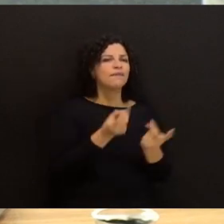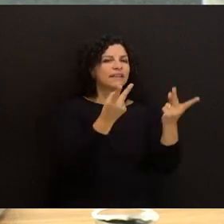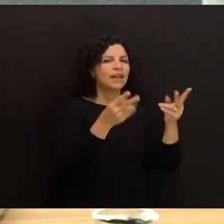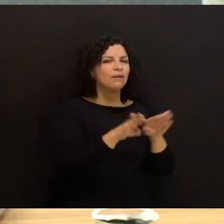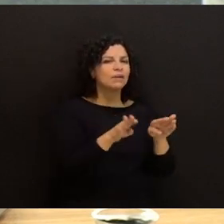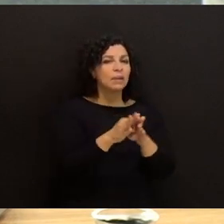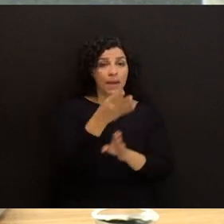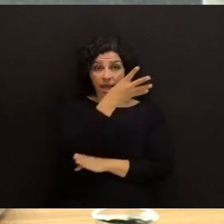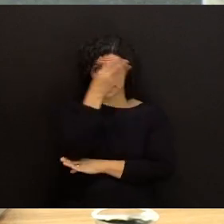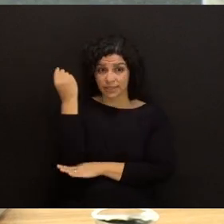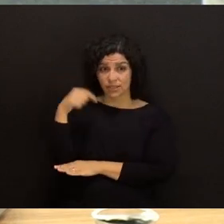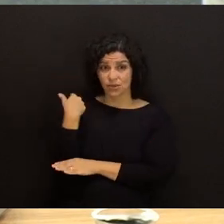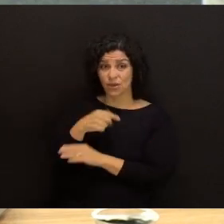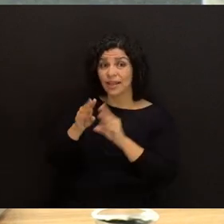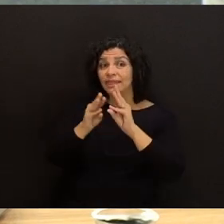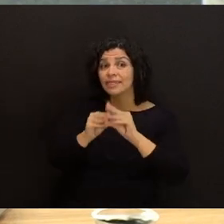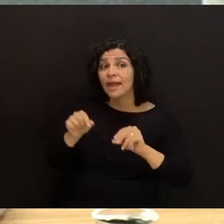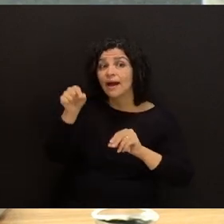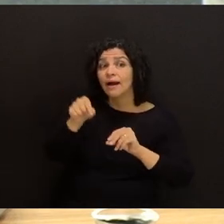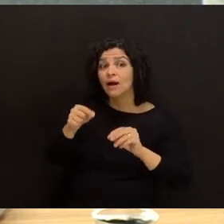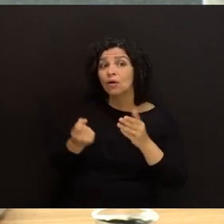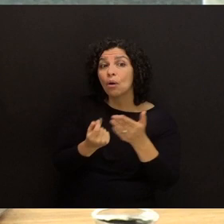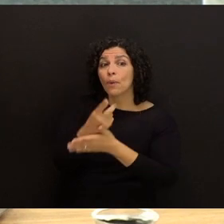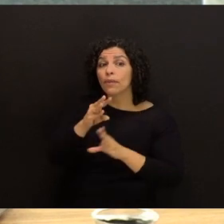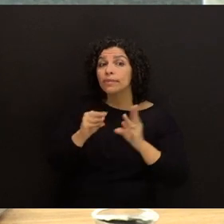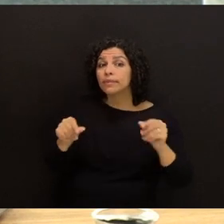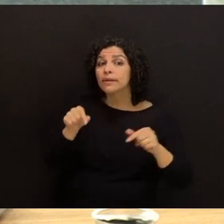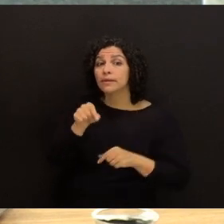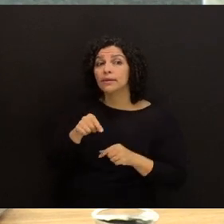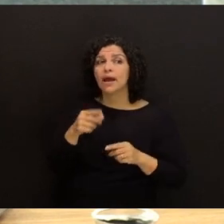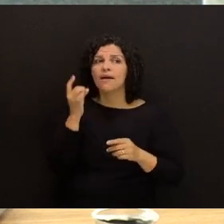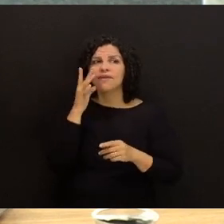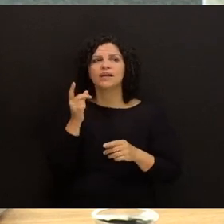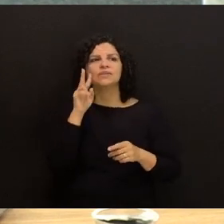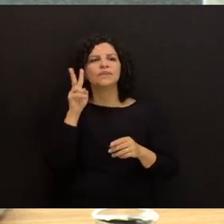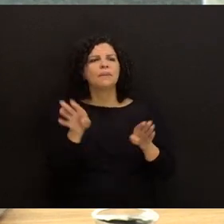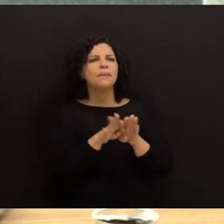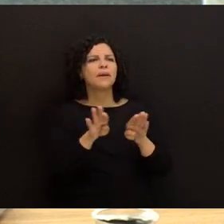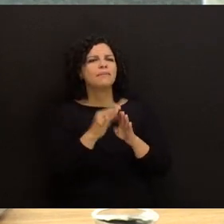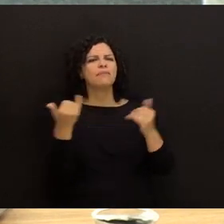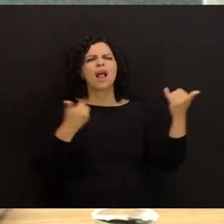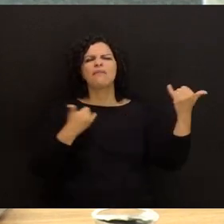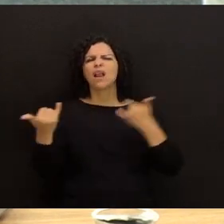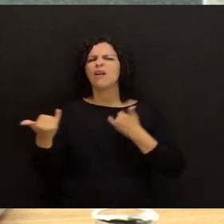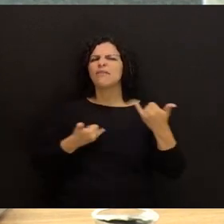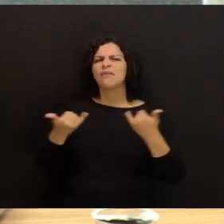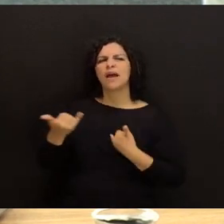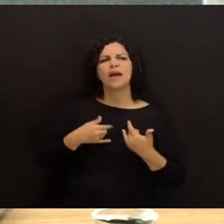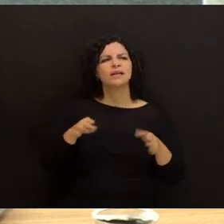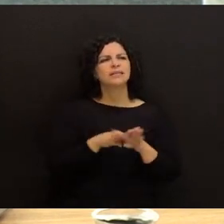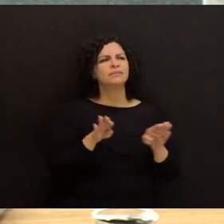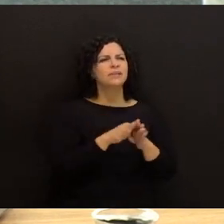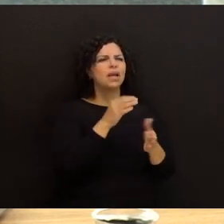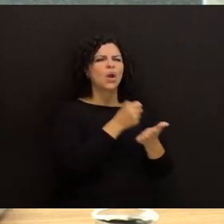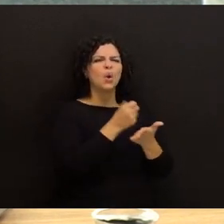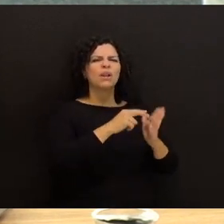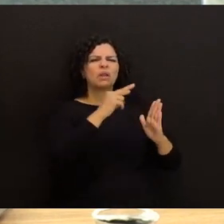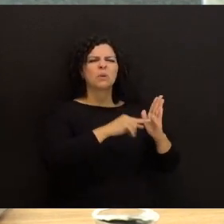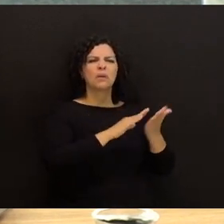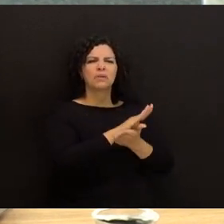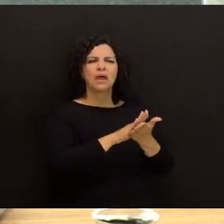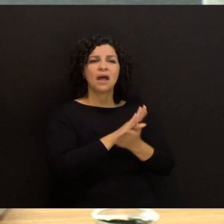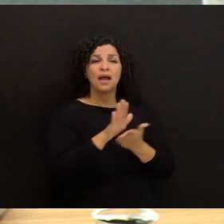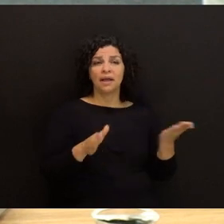principal que nós temos que fazer que nem o terreno é muito fácil escutar que não escuto por aí aí não lê o contato vai não sei o quê